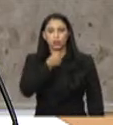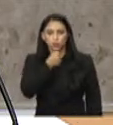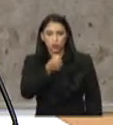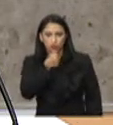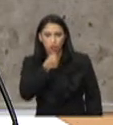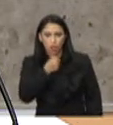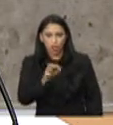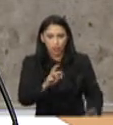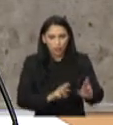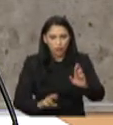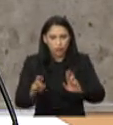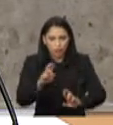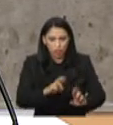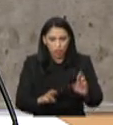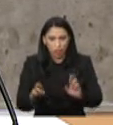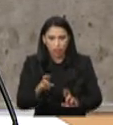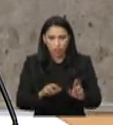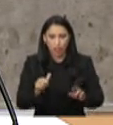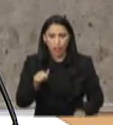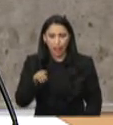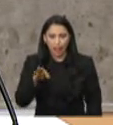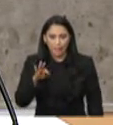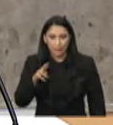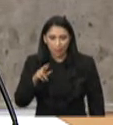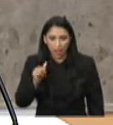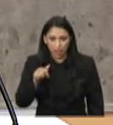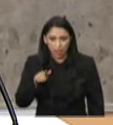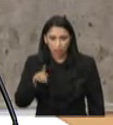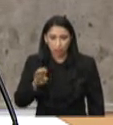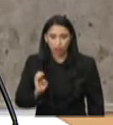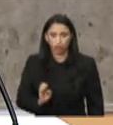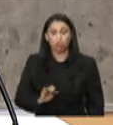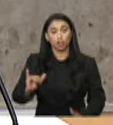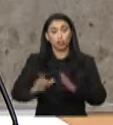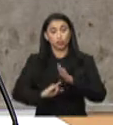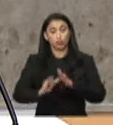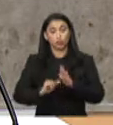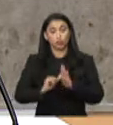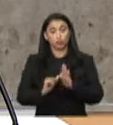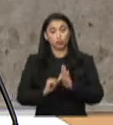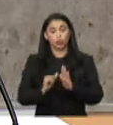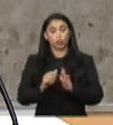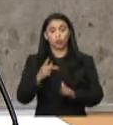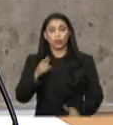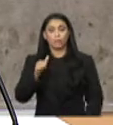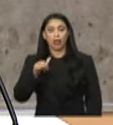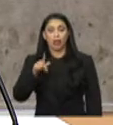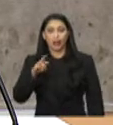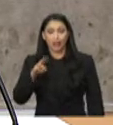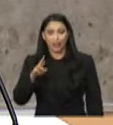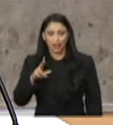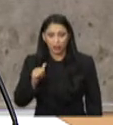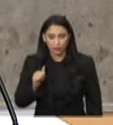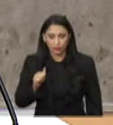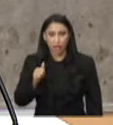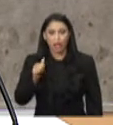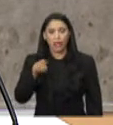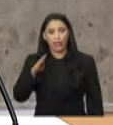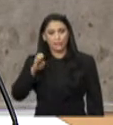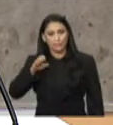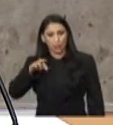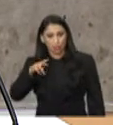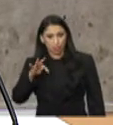jornalismo investigativo a página e do Instituto palavra aberta que ela tava medidas tomadas